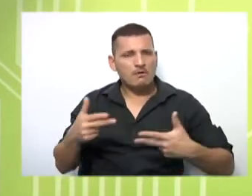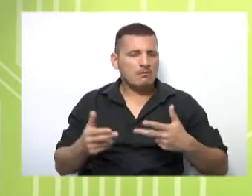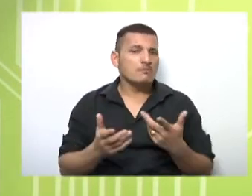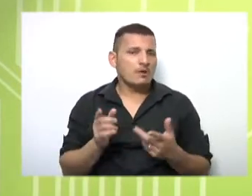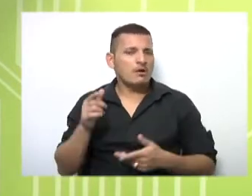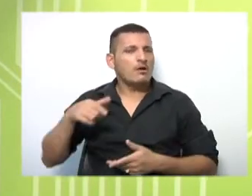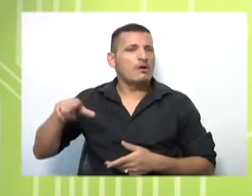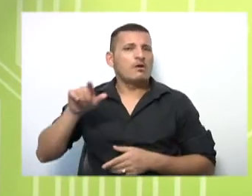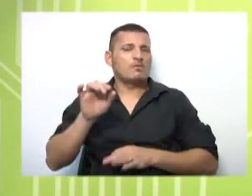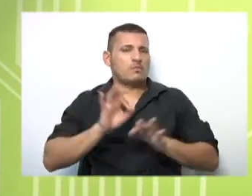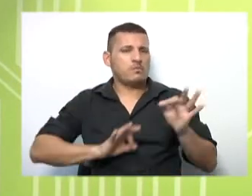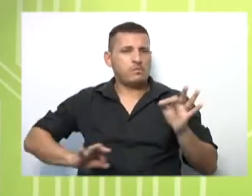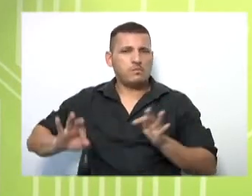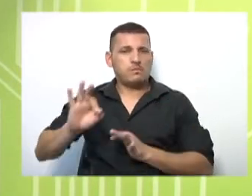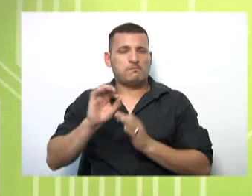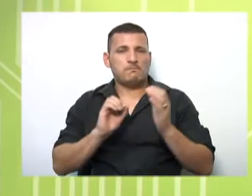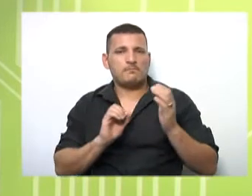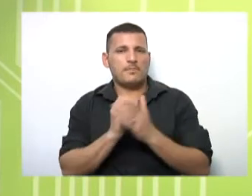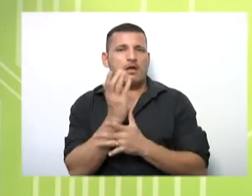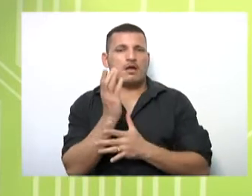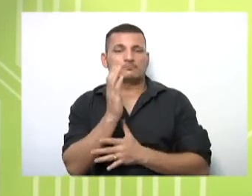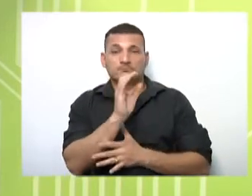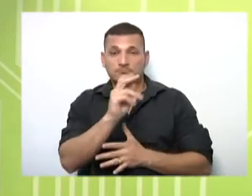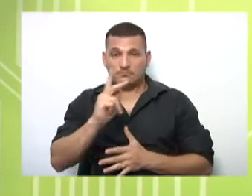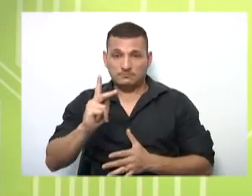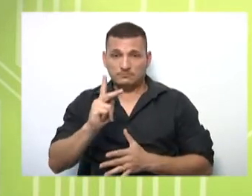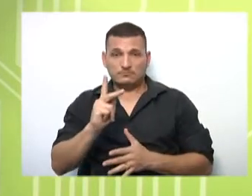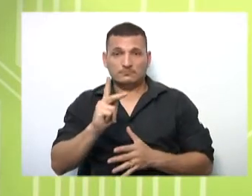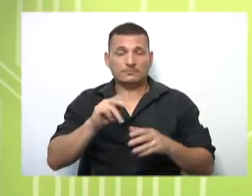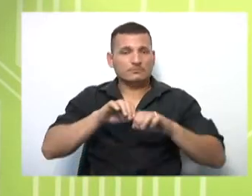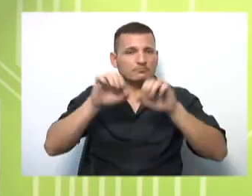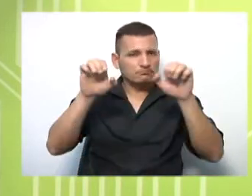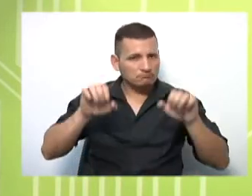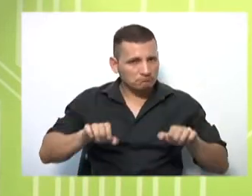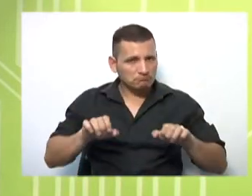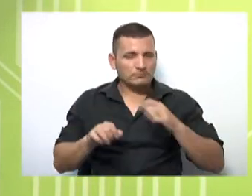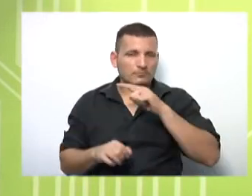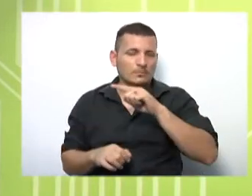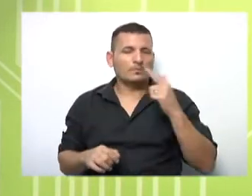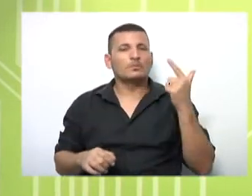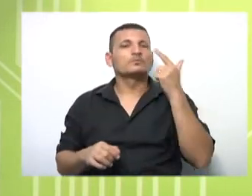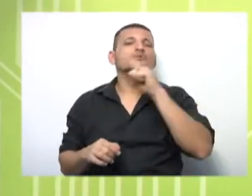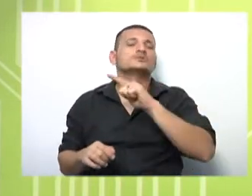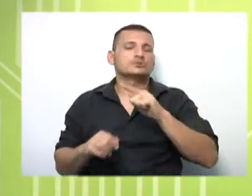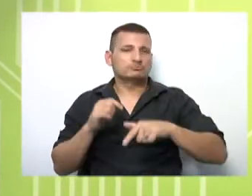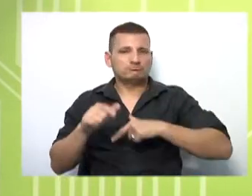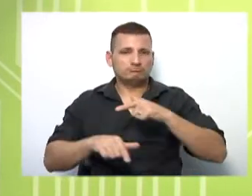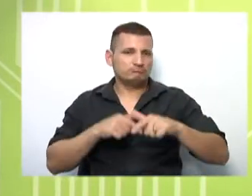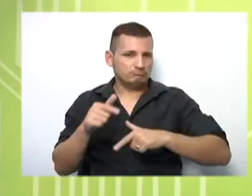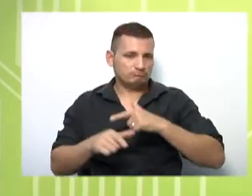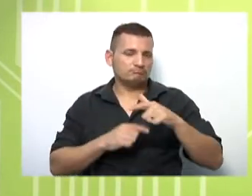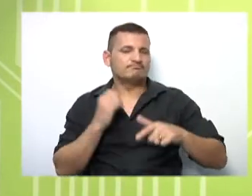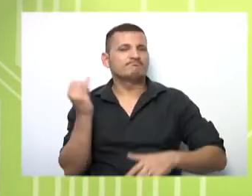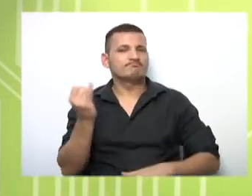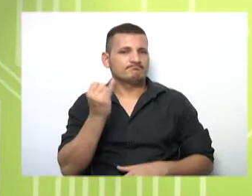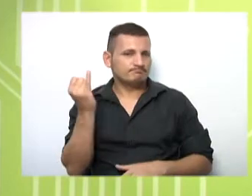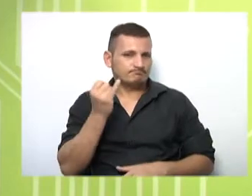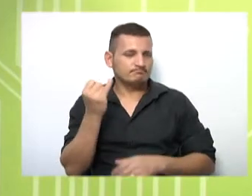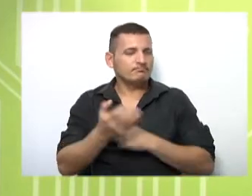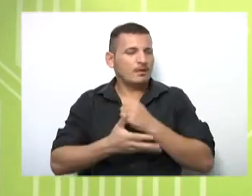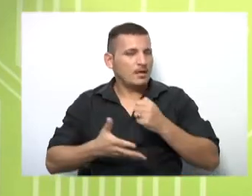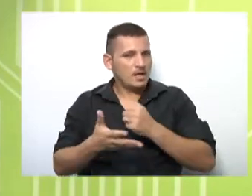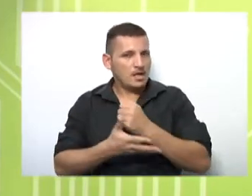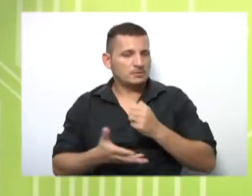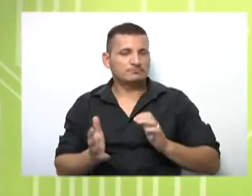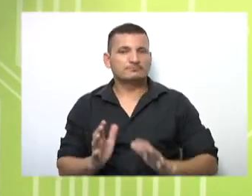se organizar em cooperativas de infraestrutura e conseguiram esses serviços fundamentais, que vamos tratar agora em